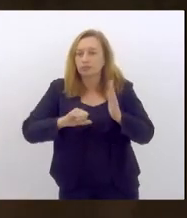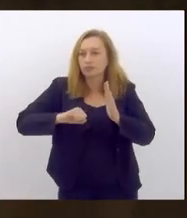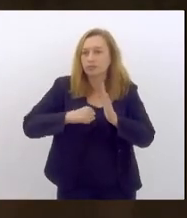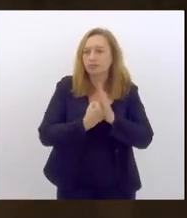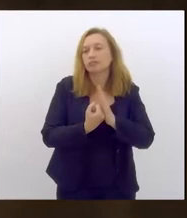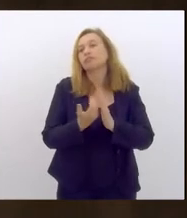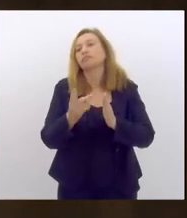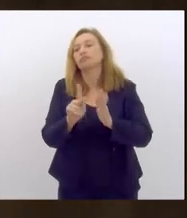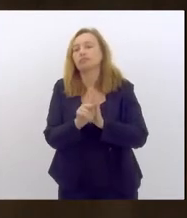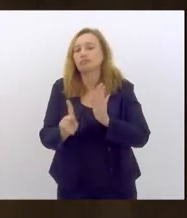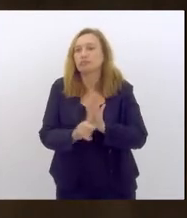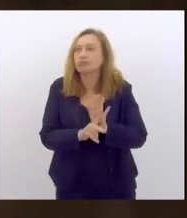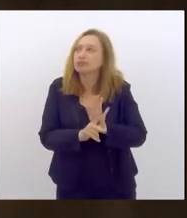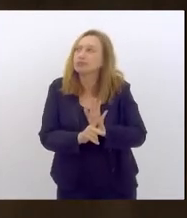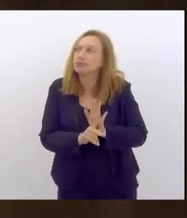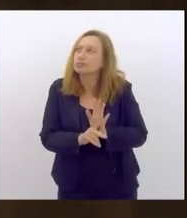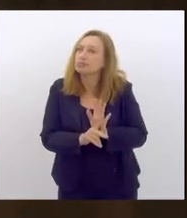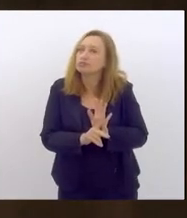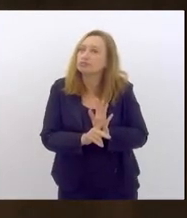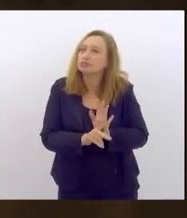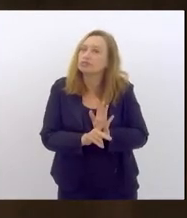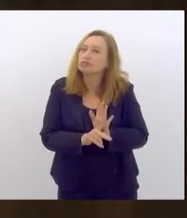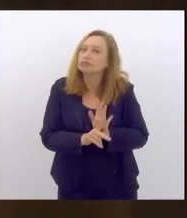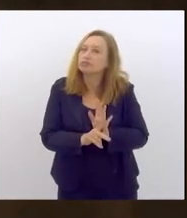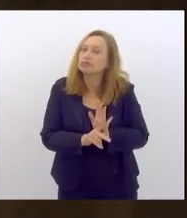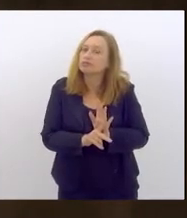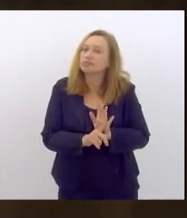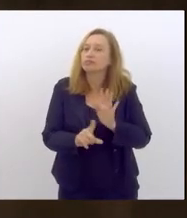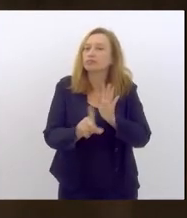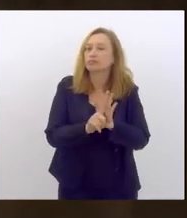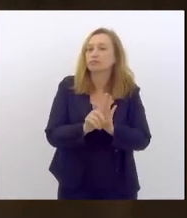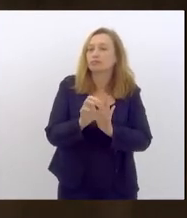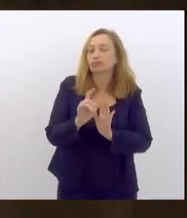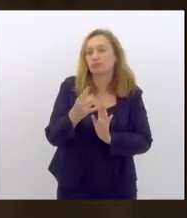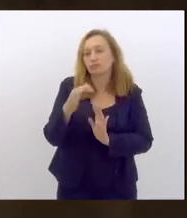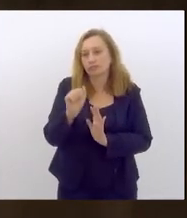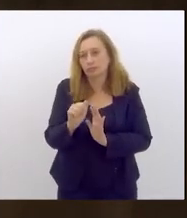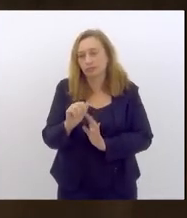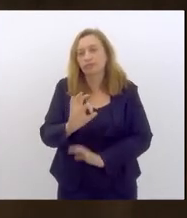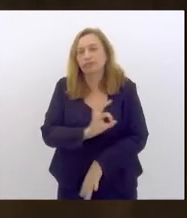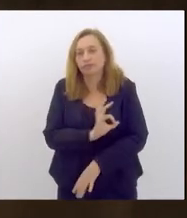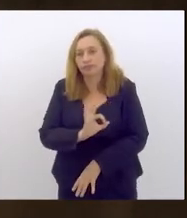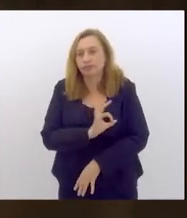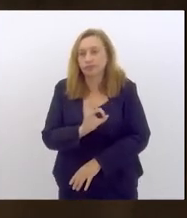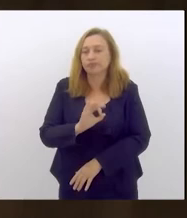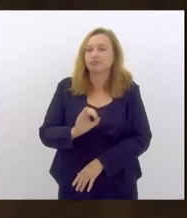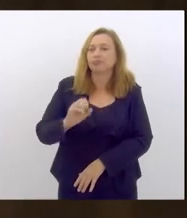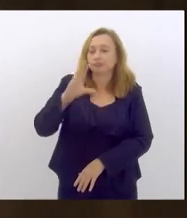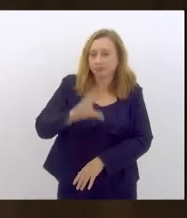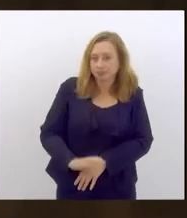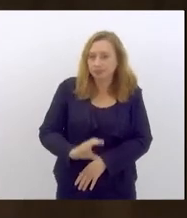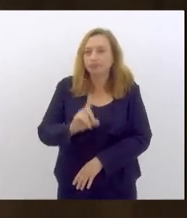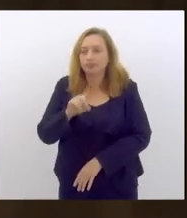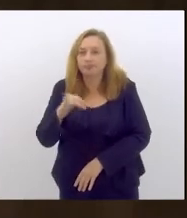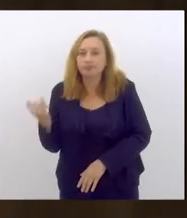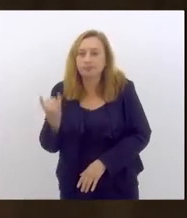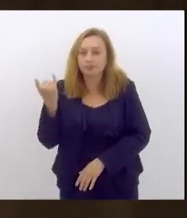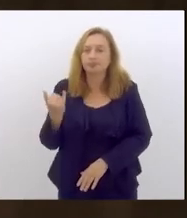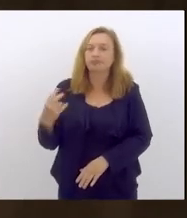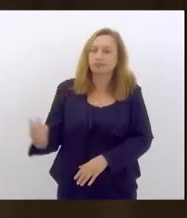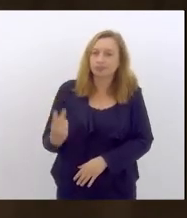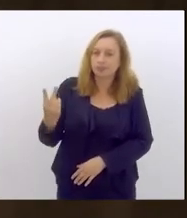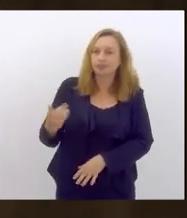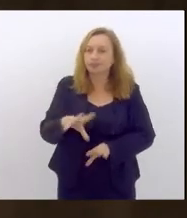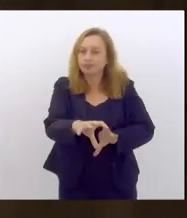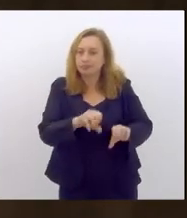do projeto que institui a lei orgânica da Polícia Civil, muito importante valorizar a formação em